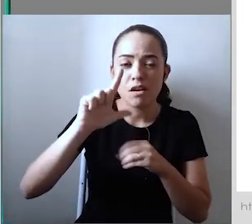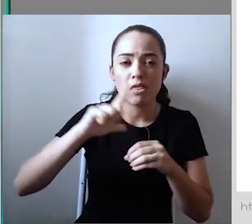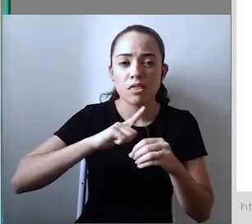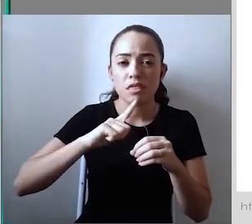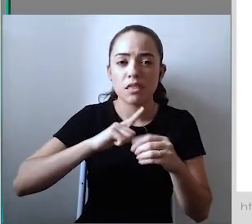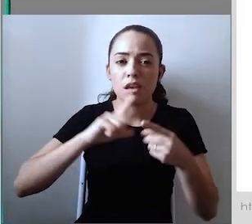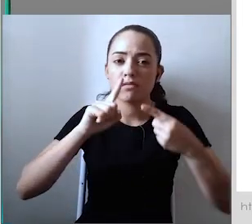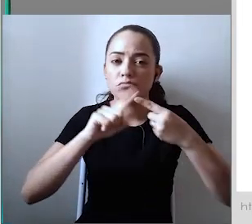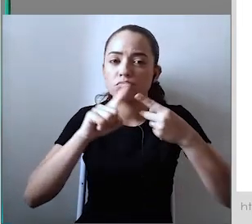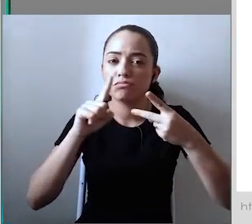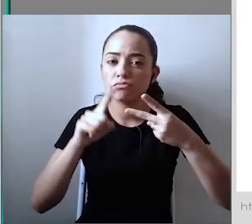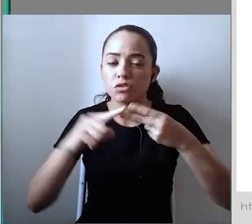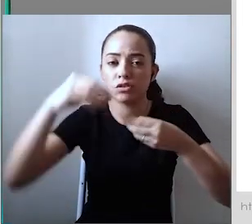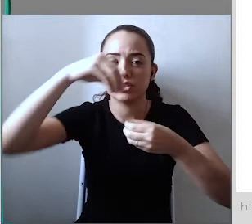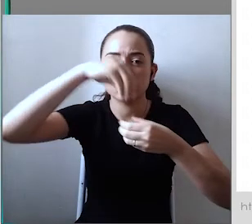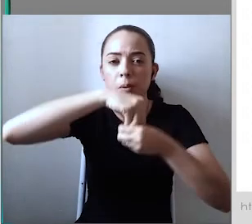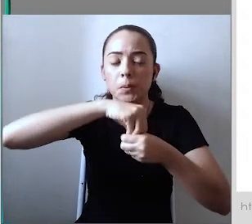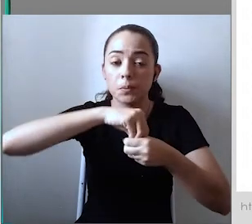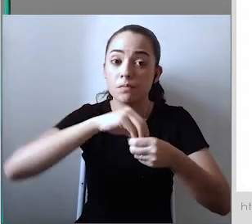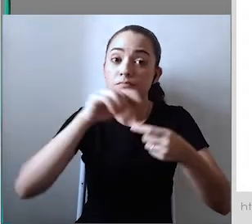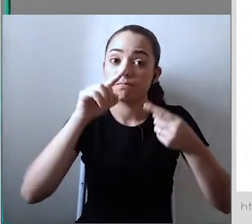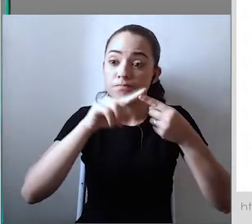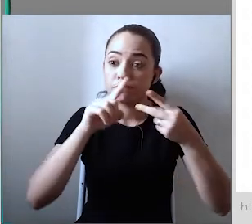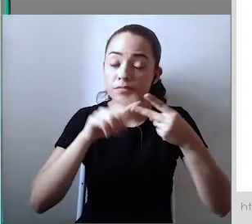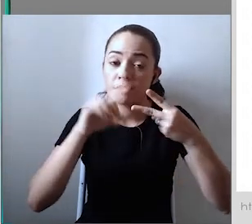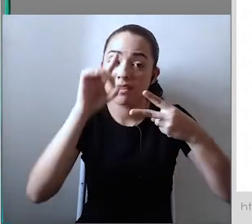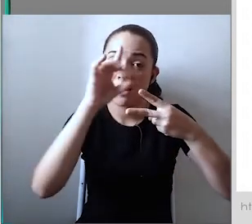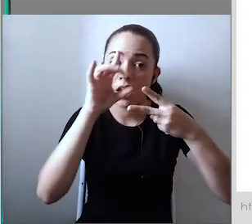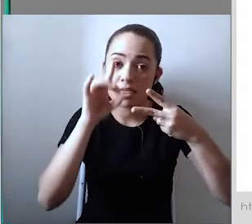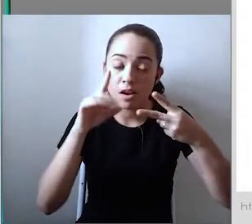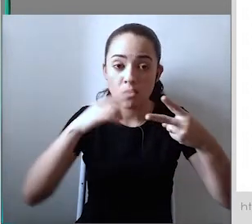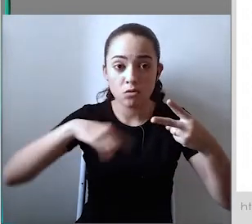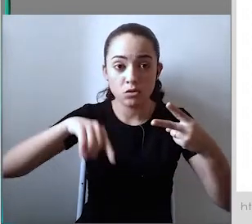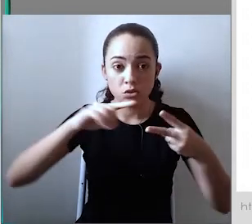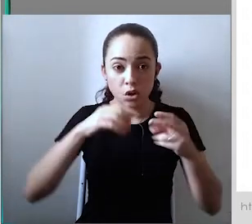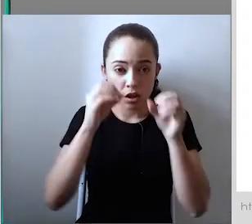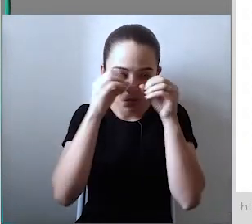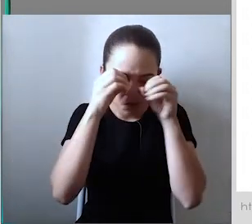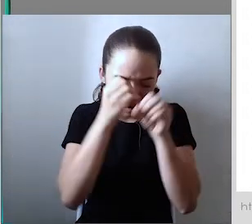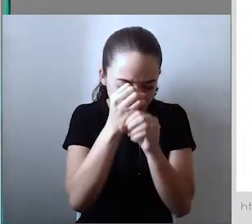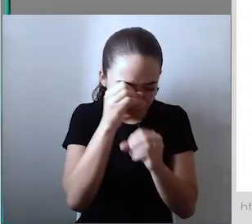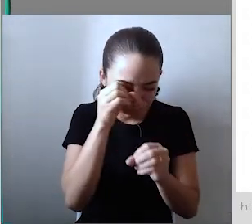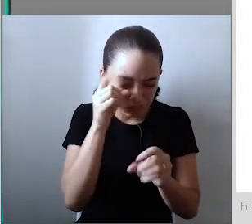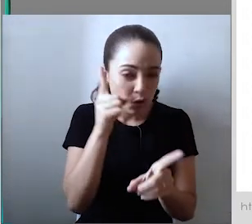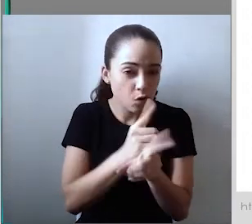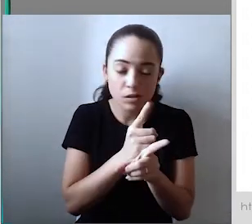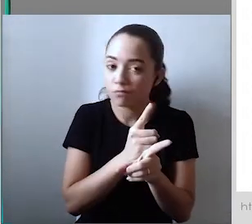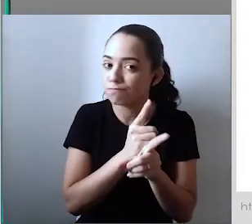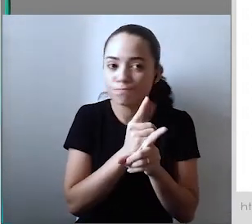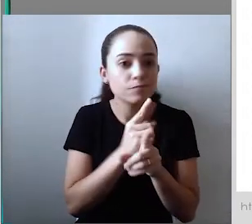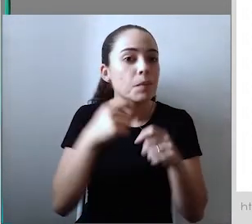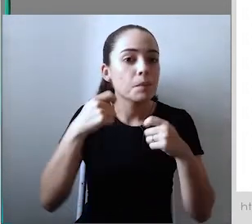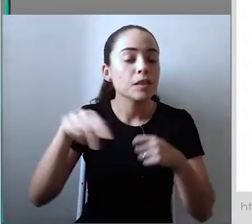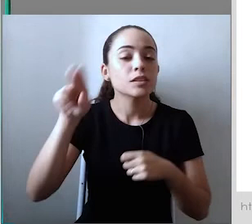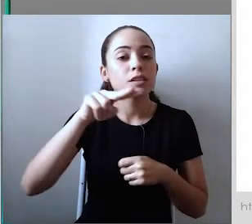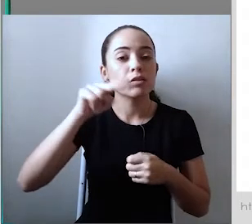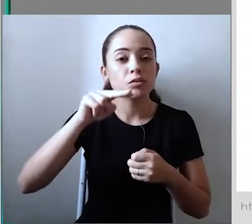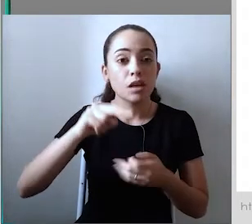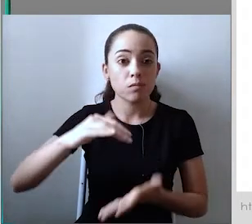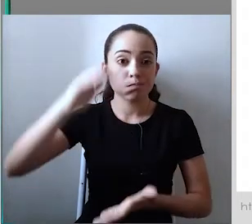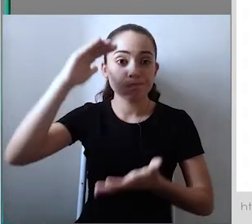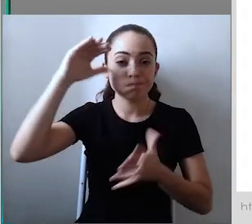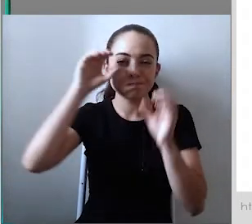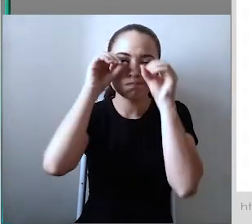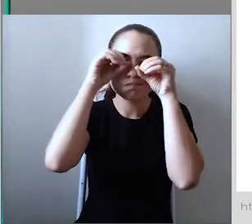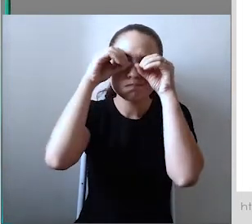dois componentes. Cada um destes componentes não são visíveis ao microscópio óptico de luz,